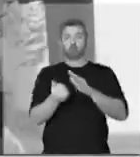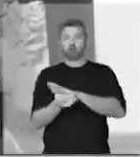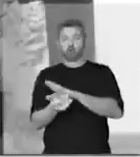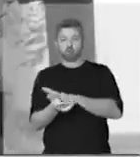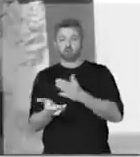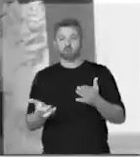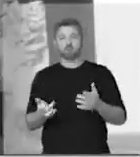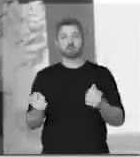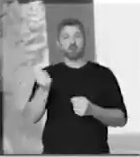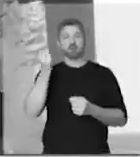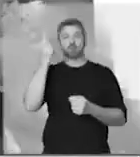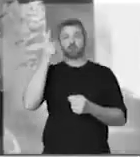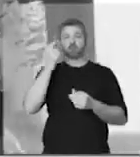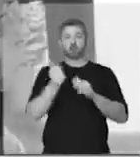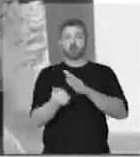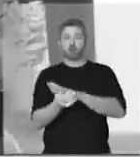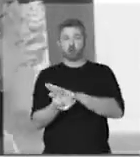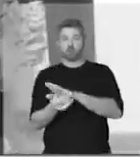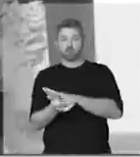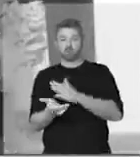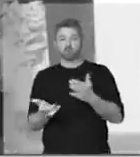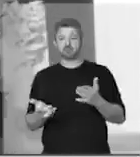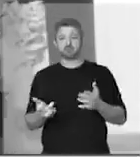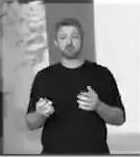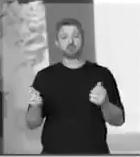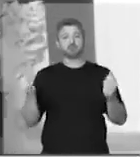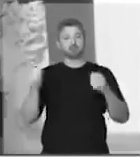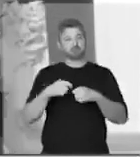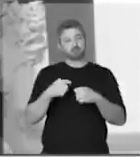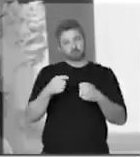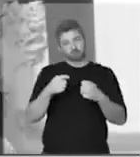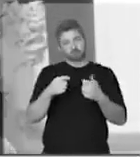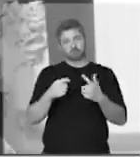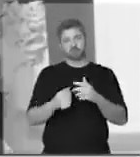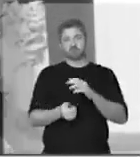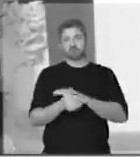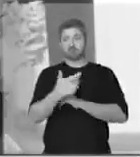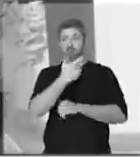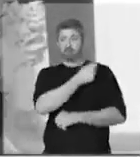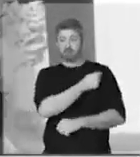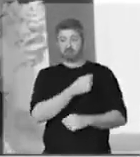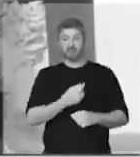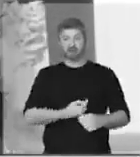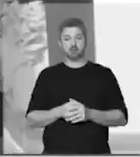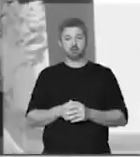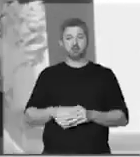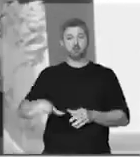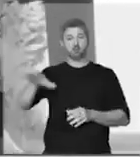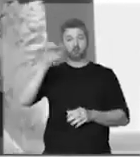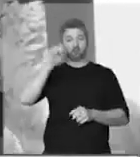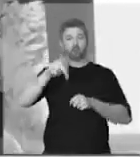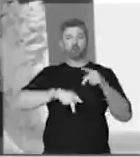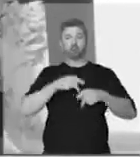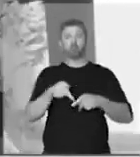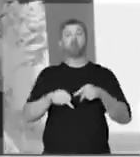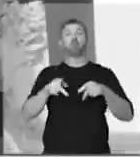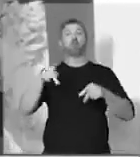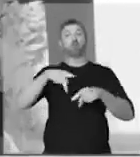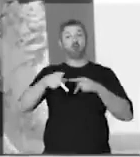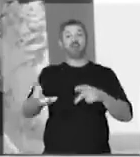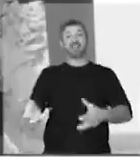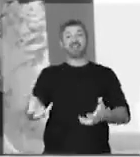de possível corrupção. De possível corrupção. Nas vacinas, fazer da vida negócio. O povo quer